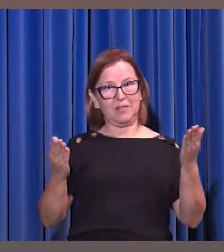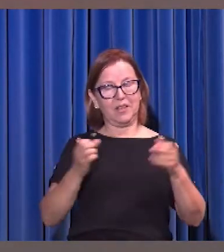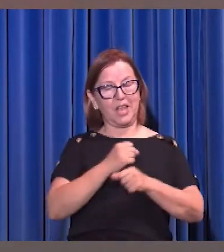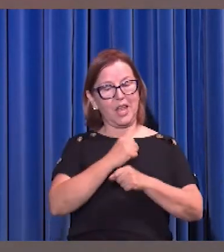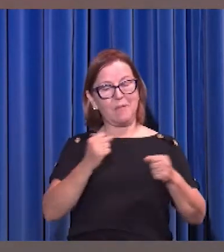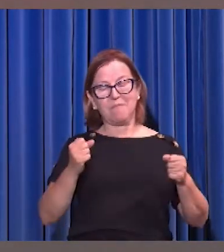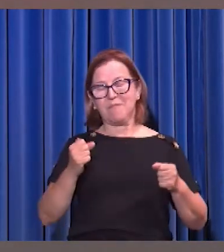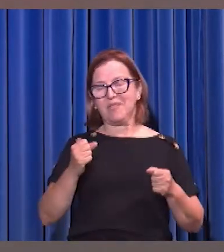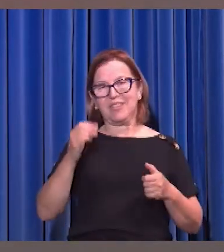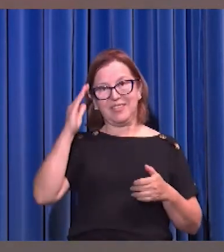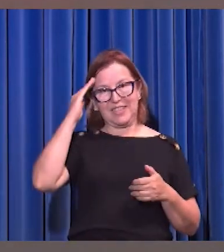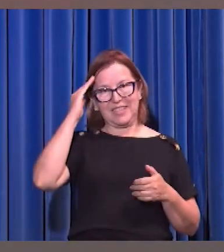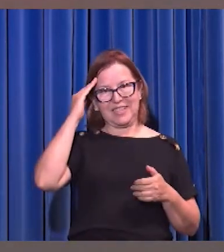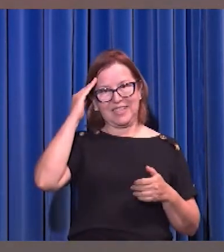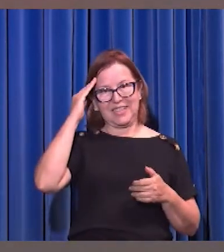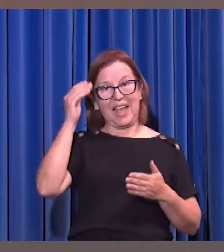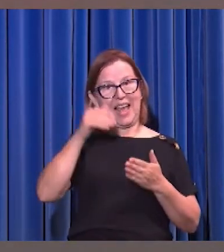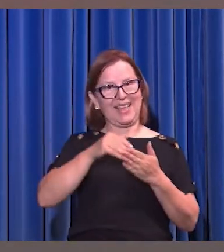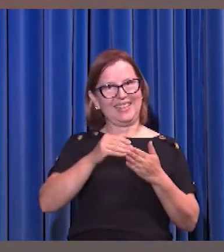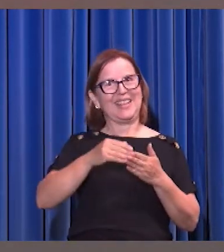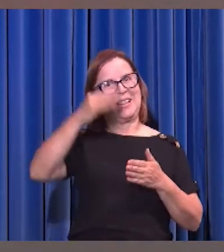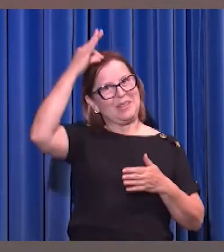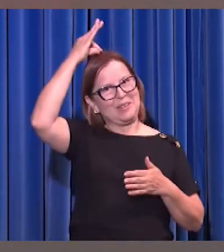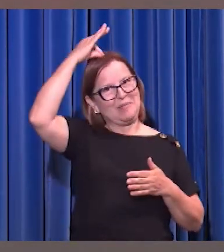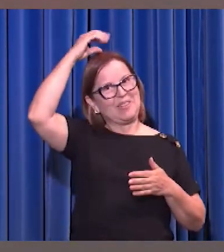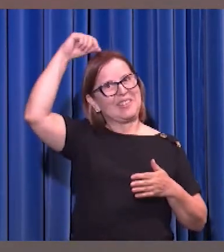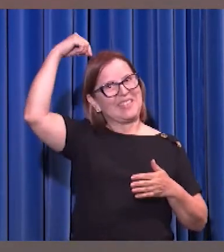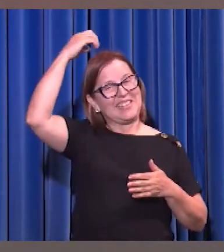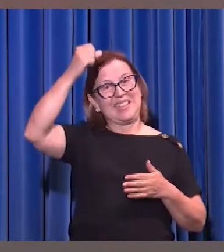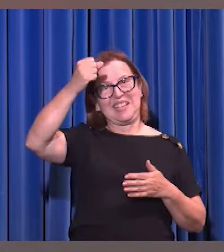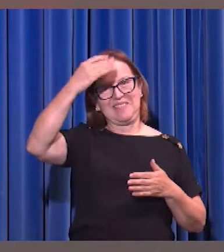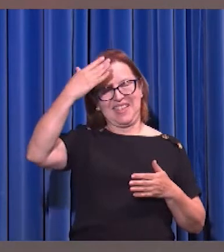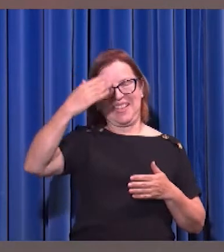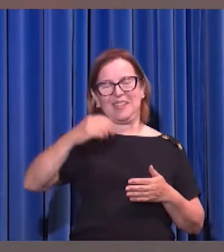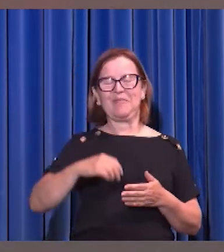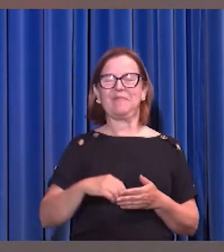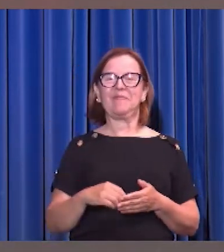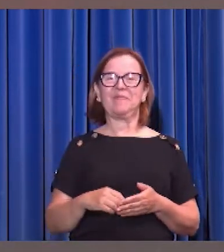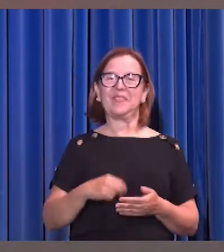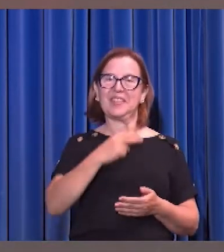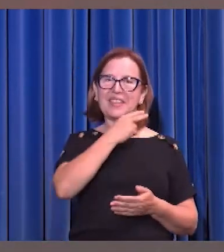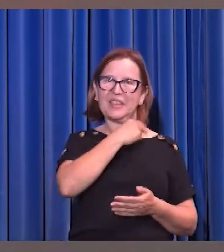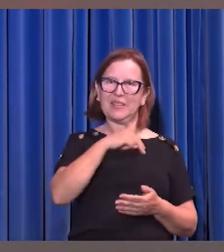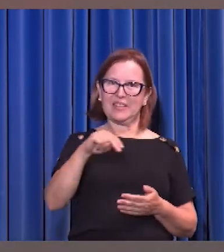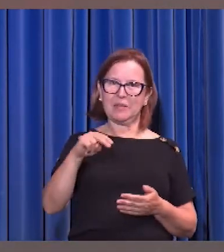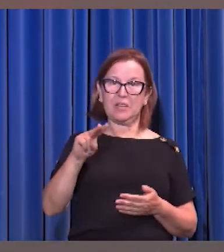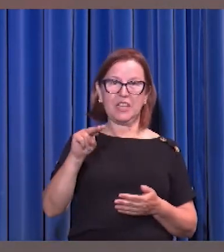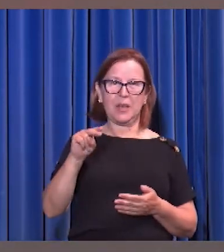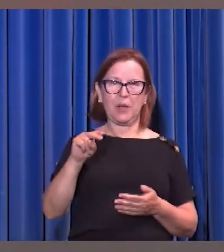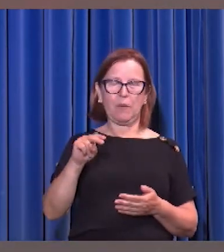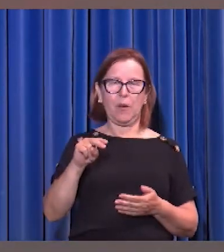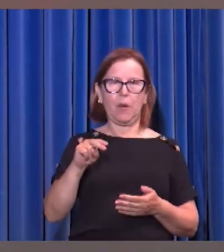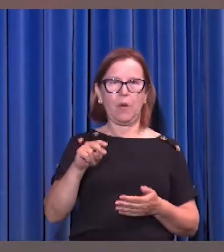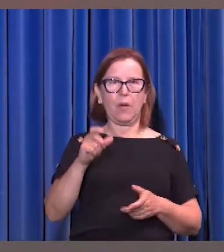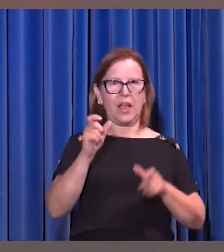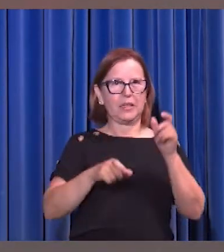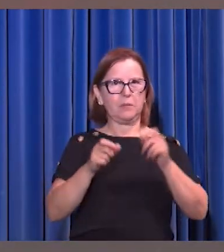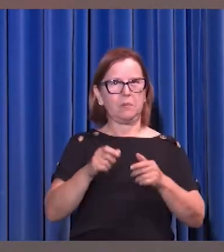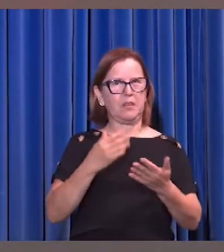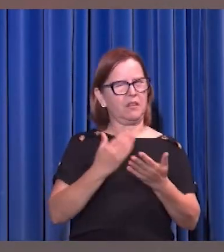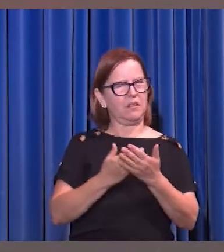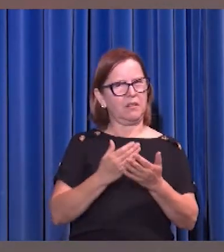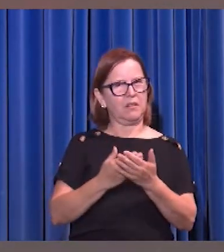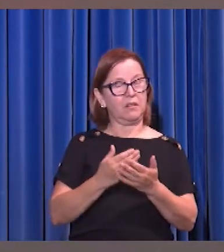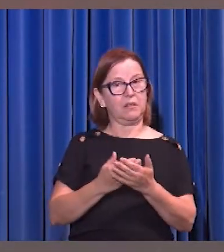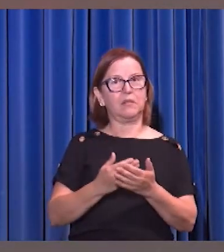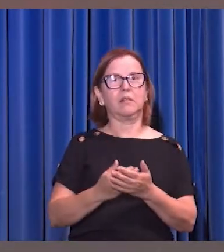capacite a fazer isso. Nicodemos é como tantos estudiosos brilhantes e eruditos de